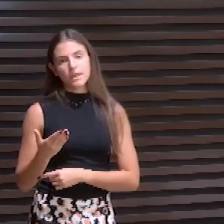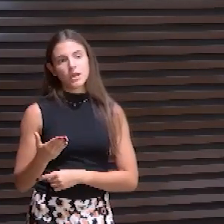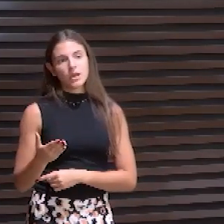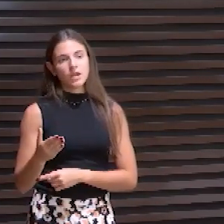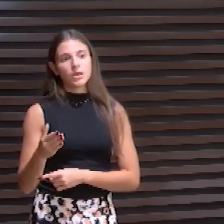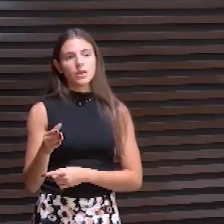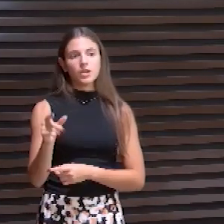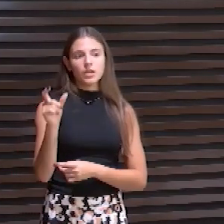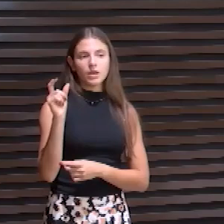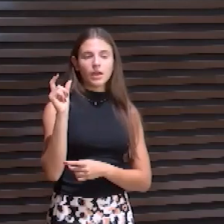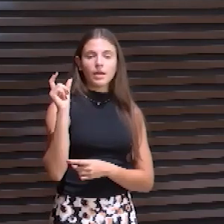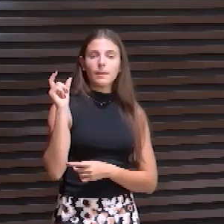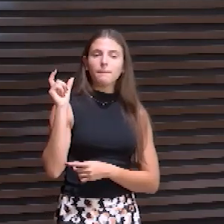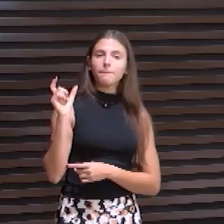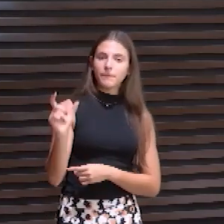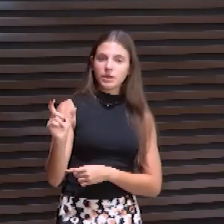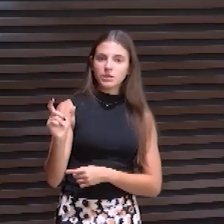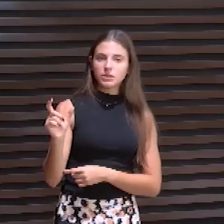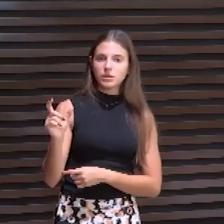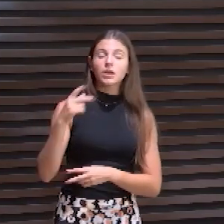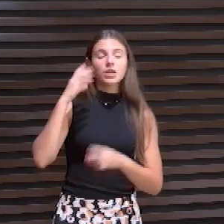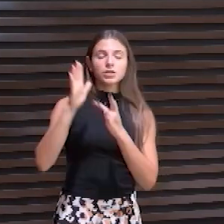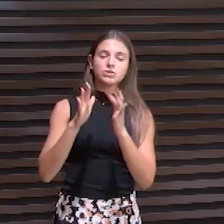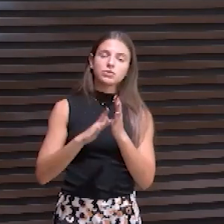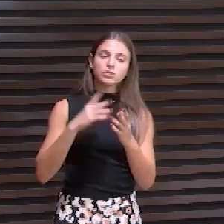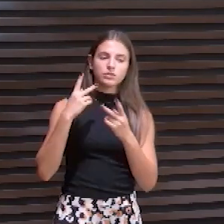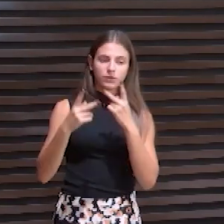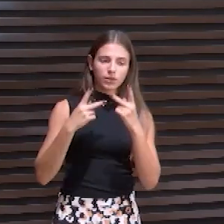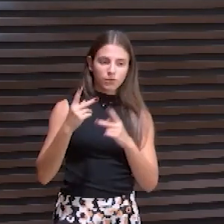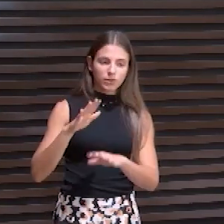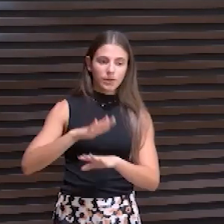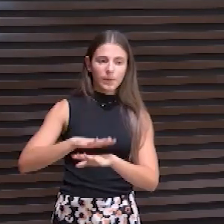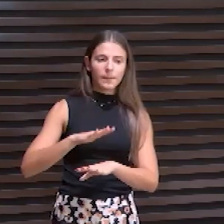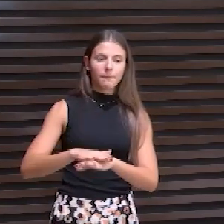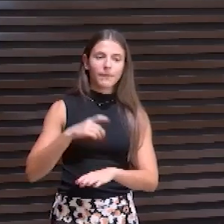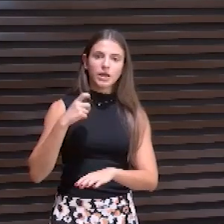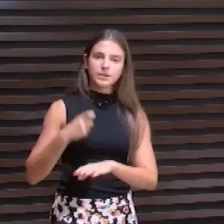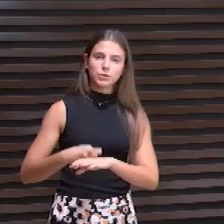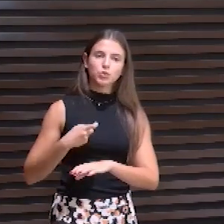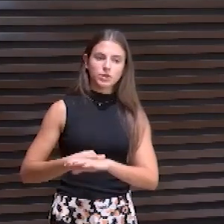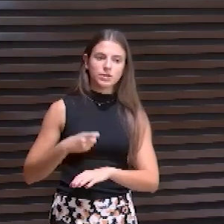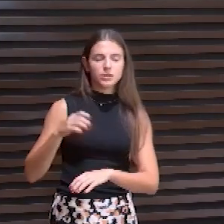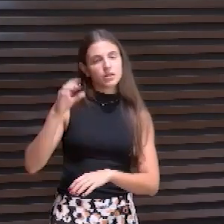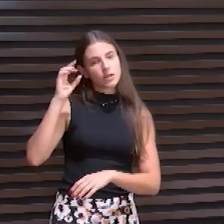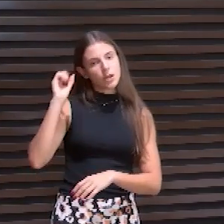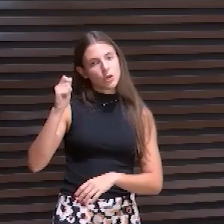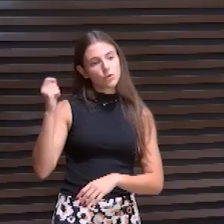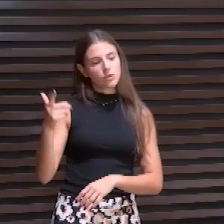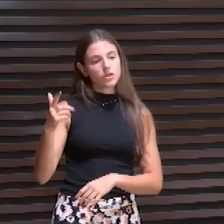mais rigor no juízo do que Sodoma e Gomorra. E que se Sodoma e